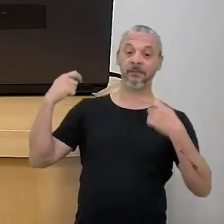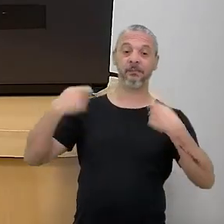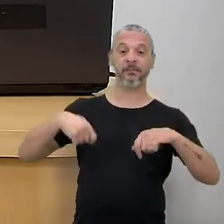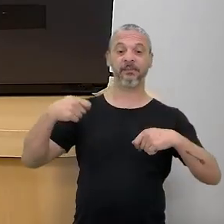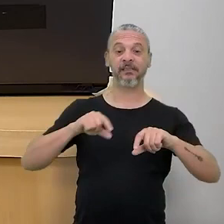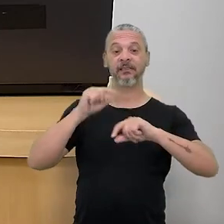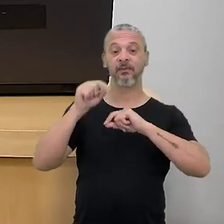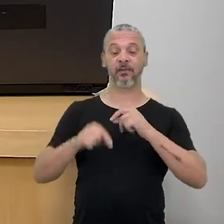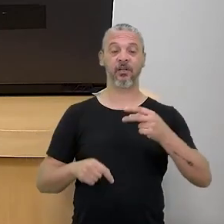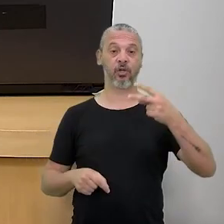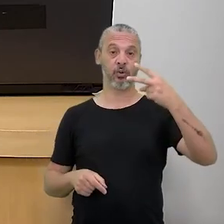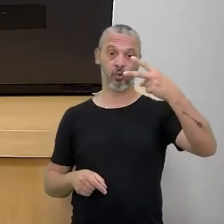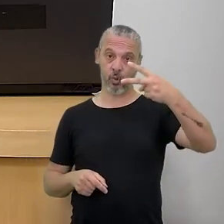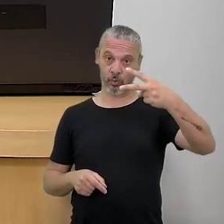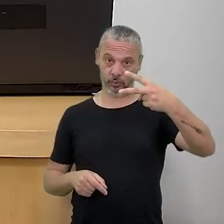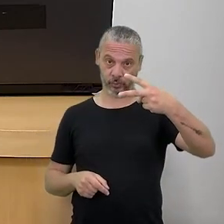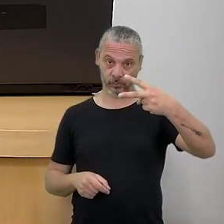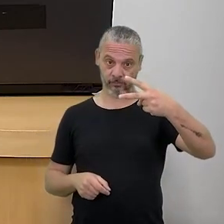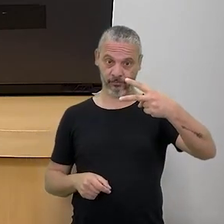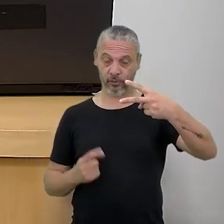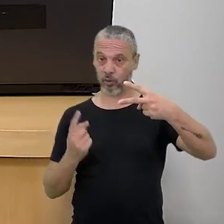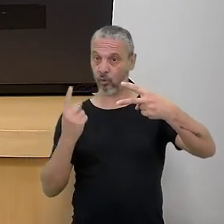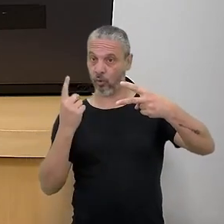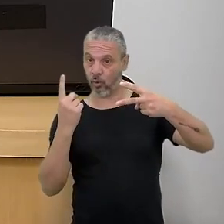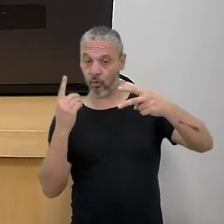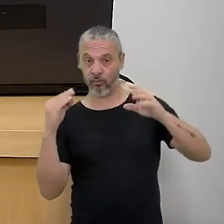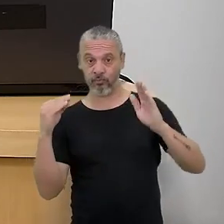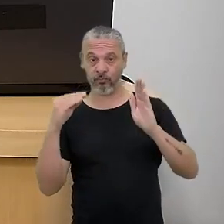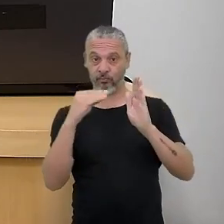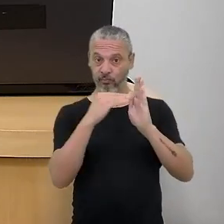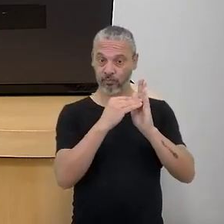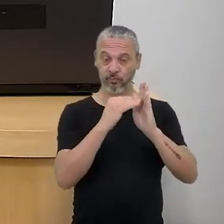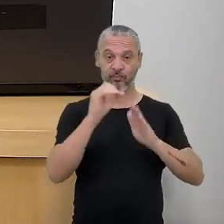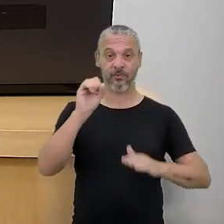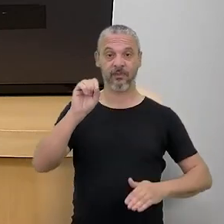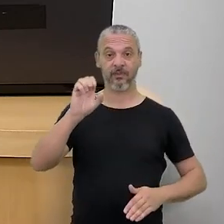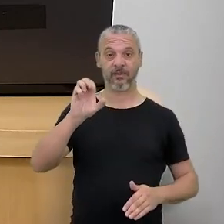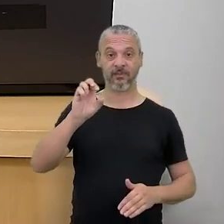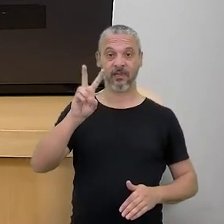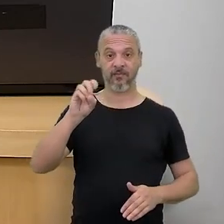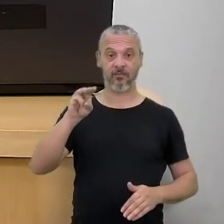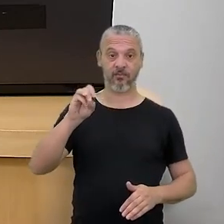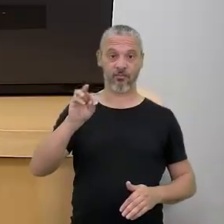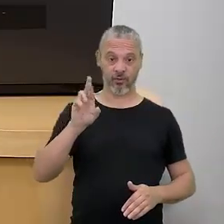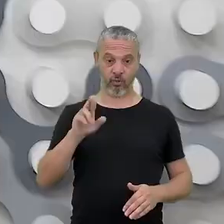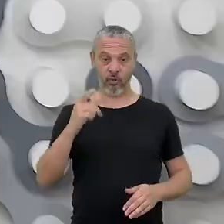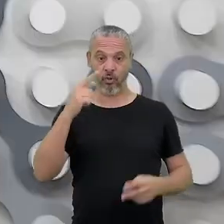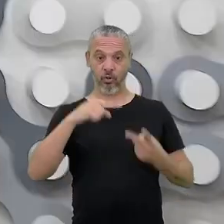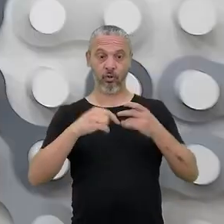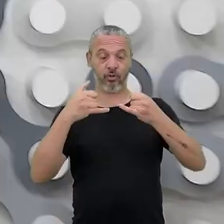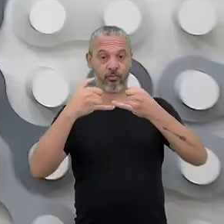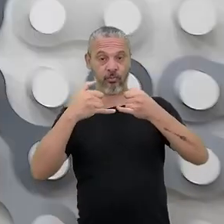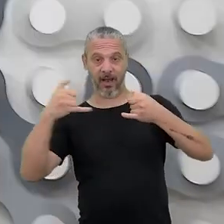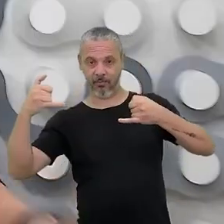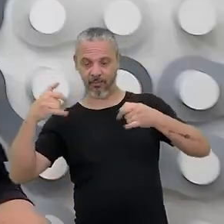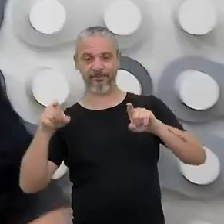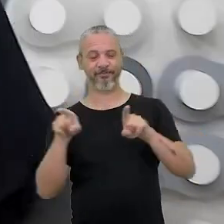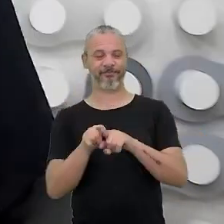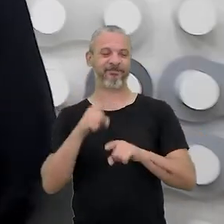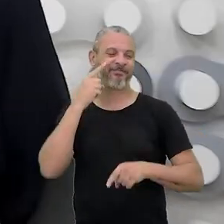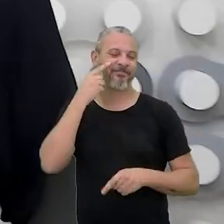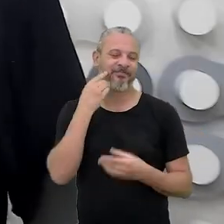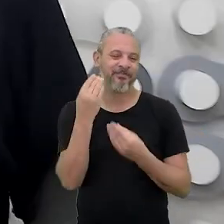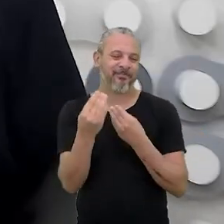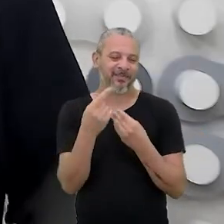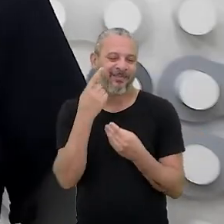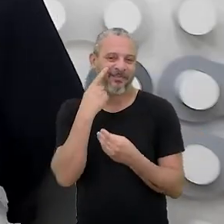precisamos fazer 2 cortes, um para encaixar o servomotor e o outro para passar o cabo do servomotor.